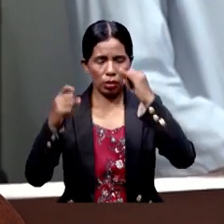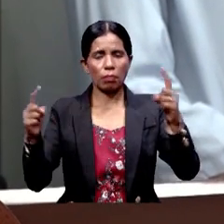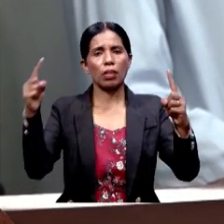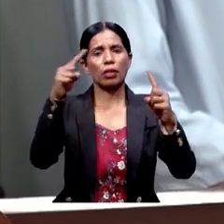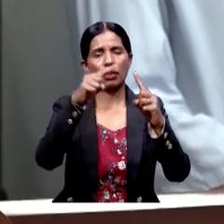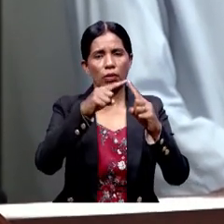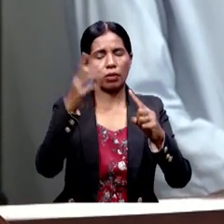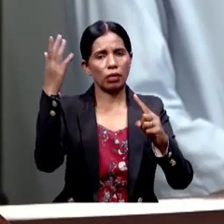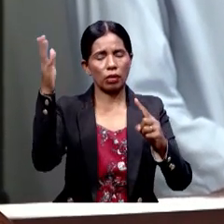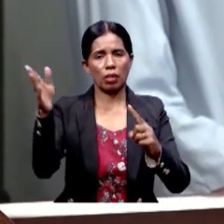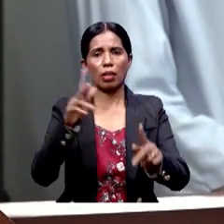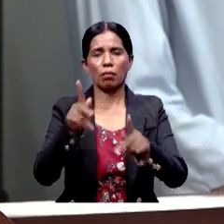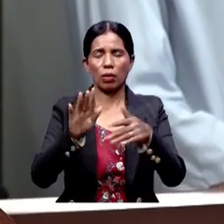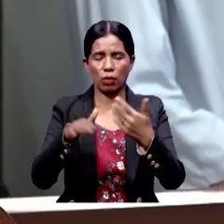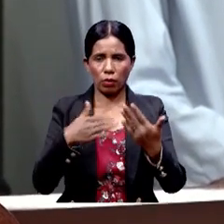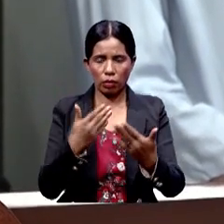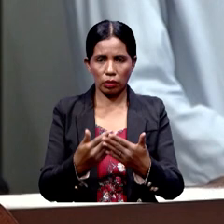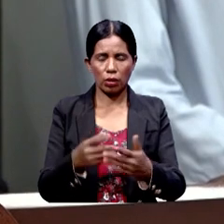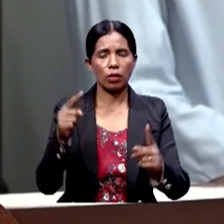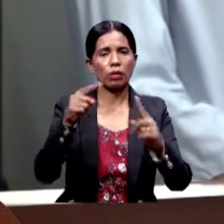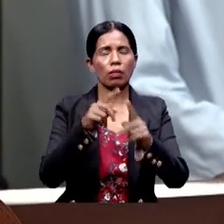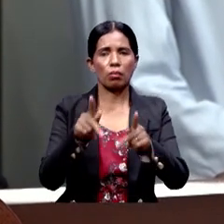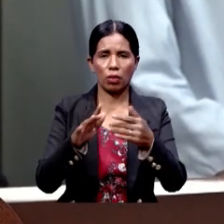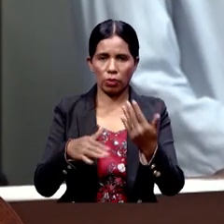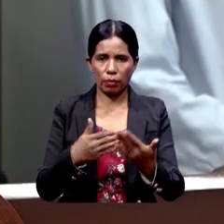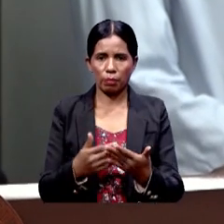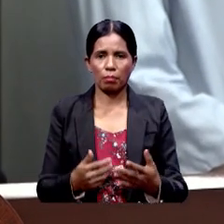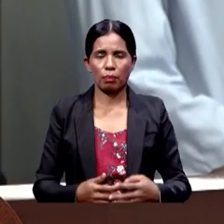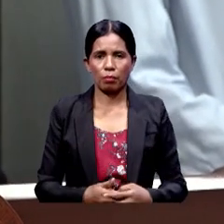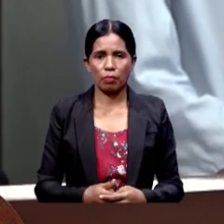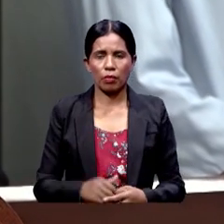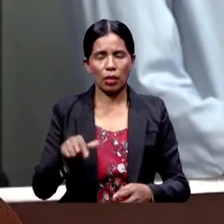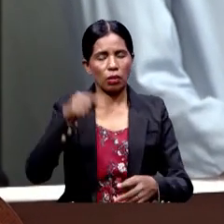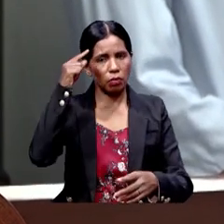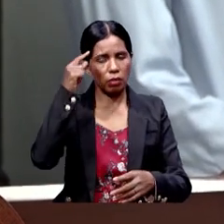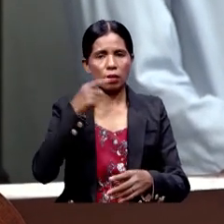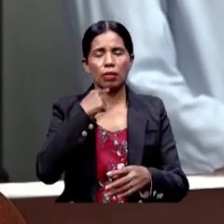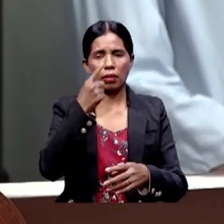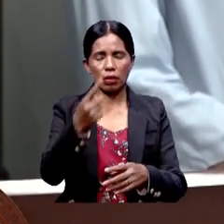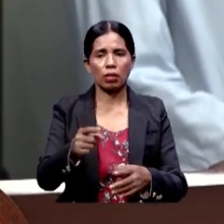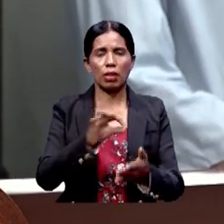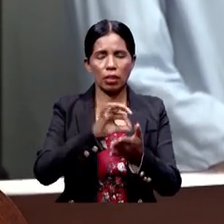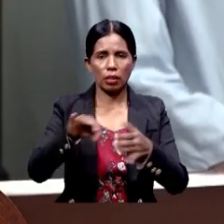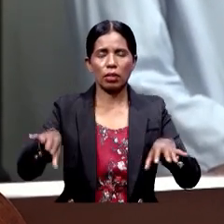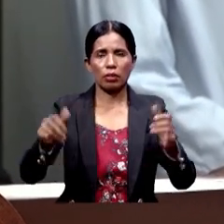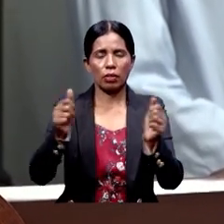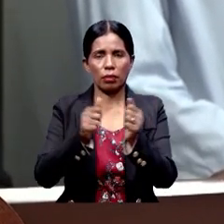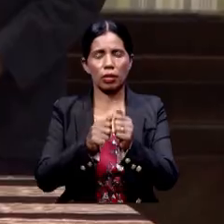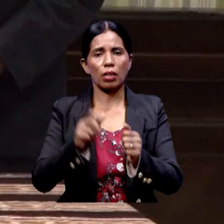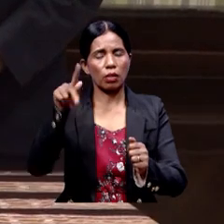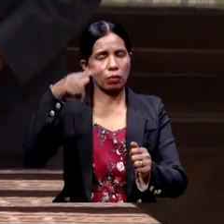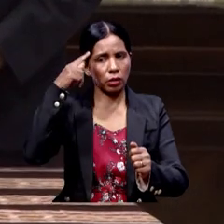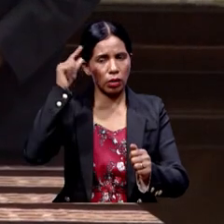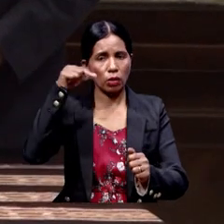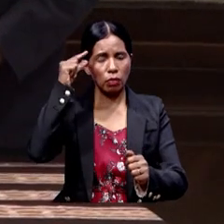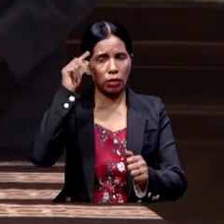a povo nele to e comunidade nele. Governante ne mos ateten asina acordo ne nudar politika